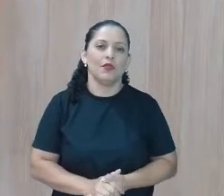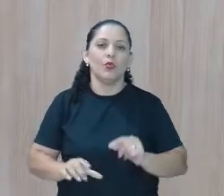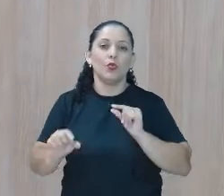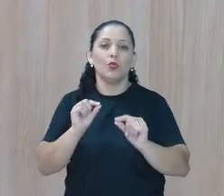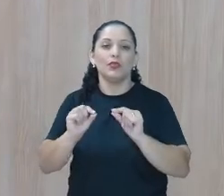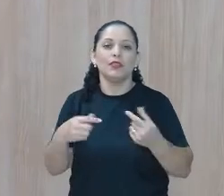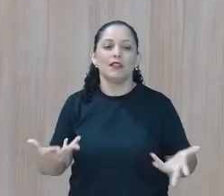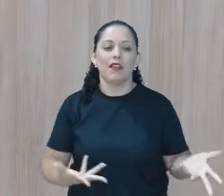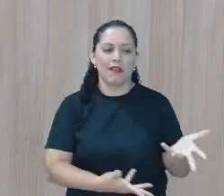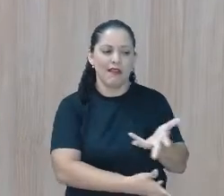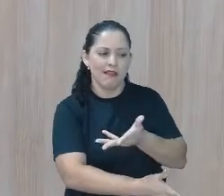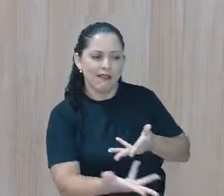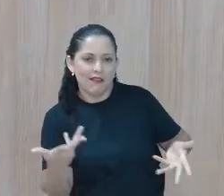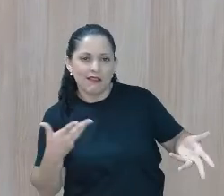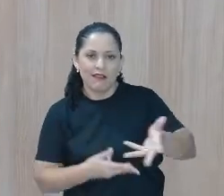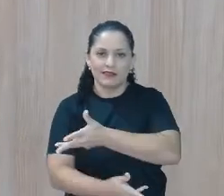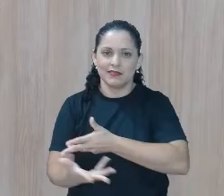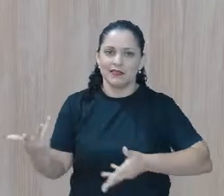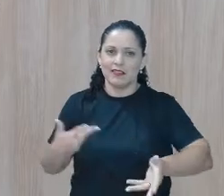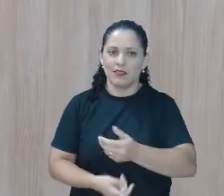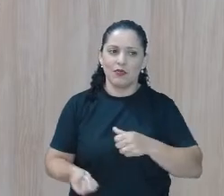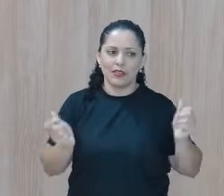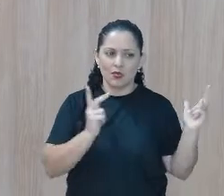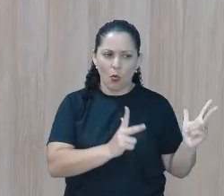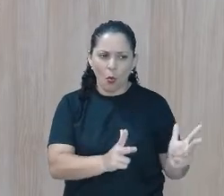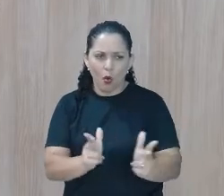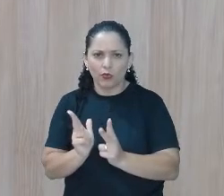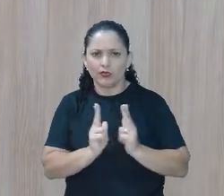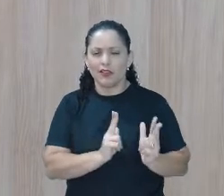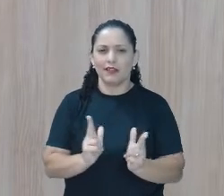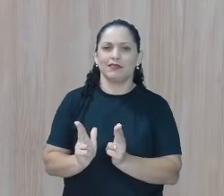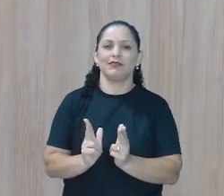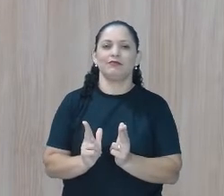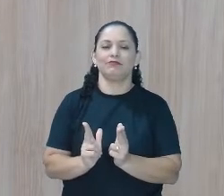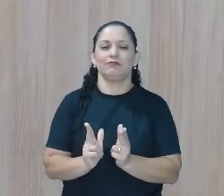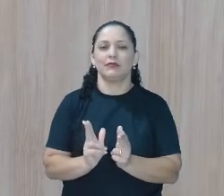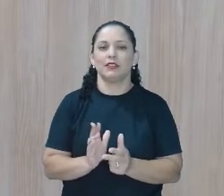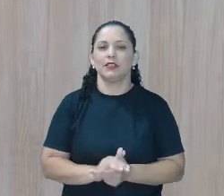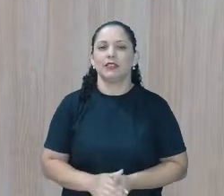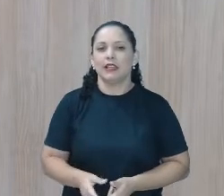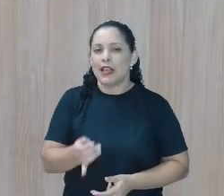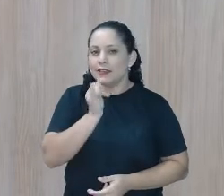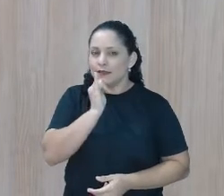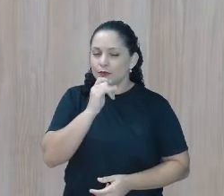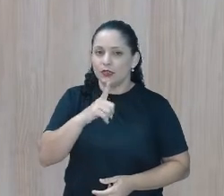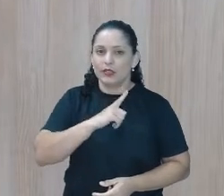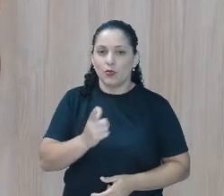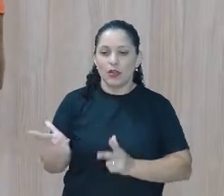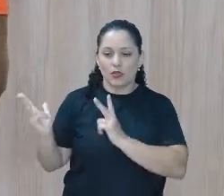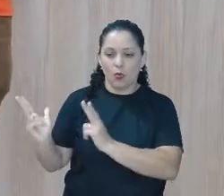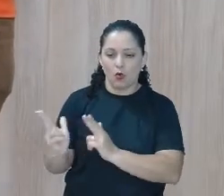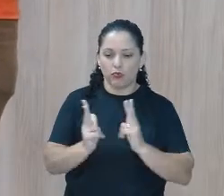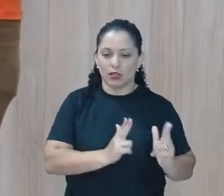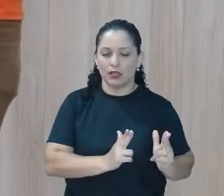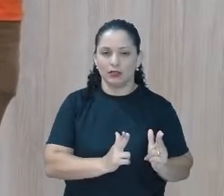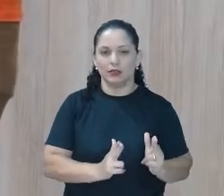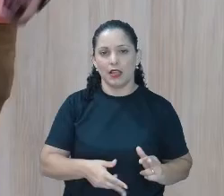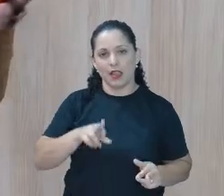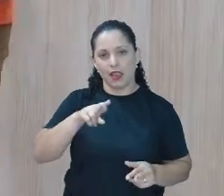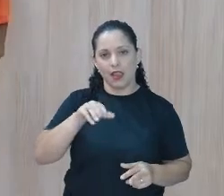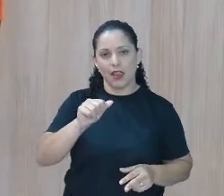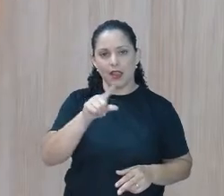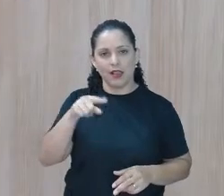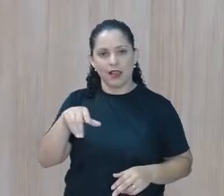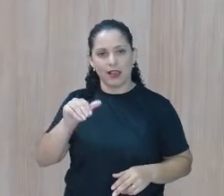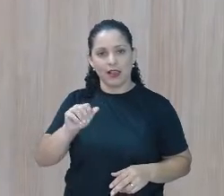é a relação, tá? Que é a igualdade entre duas razões. Então, se eu tenho a igualdade aí de duas razões,